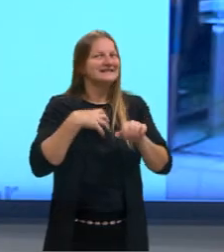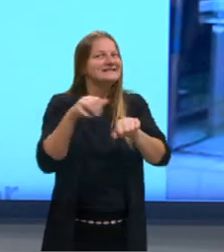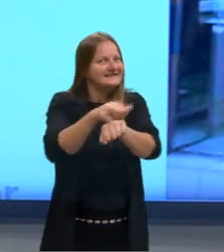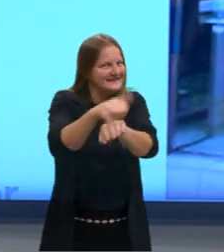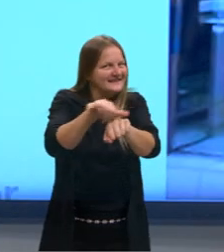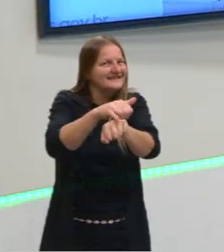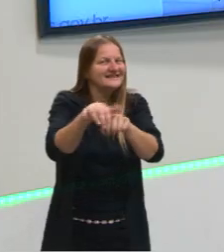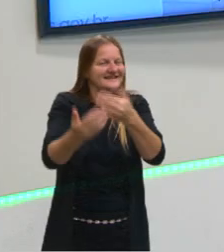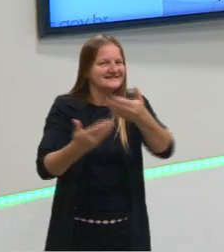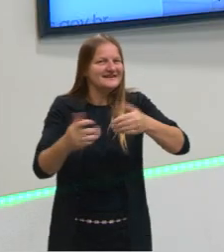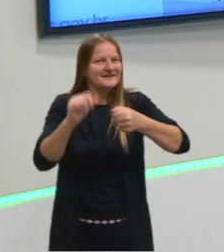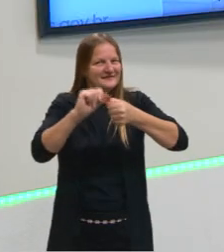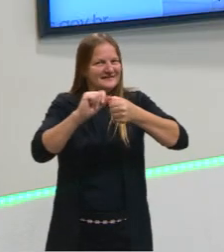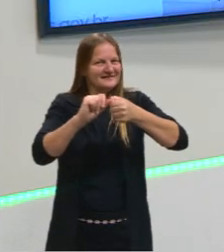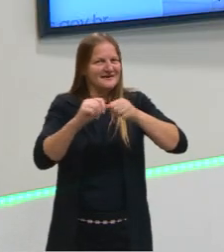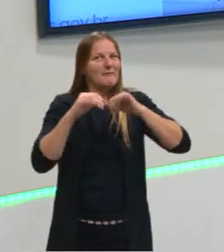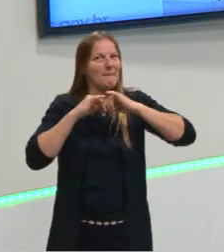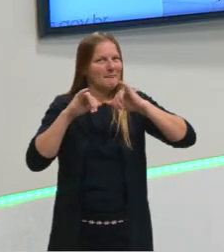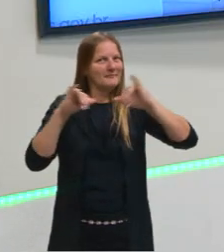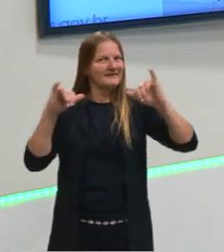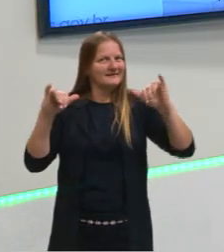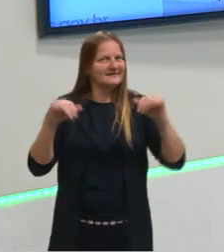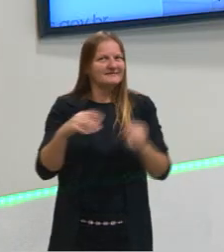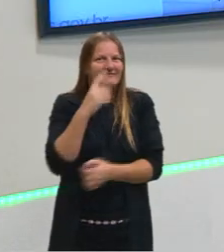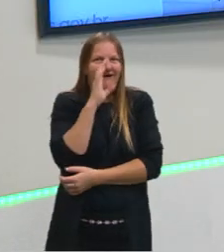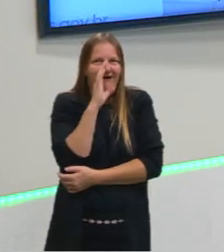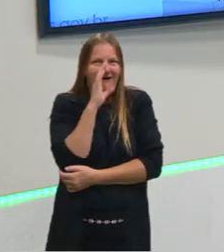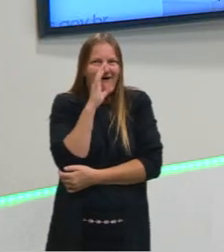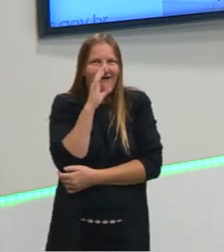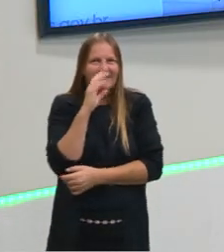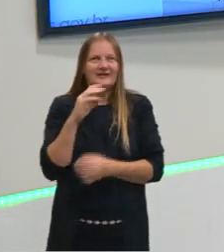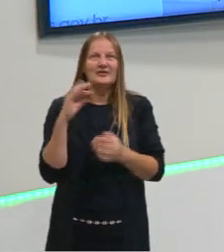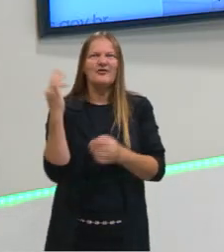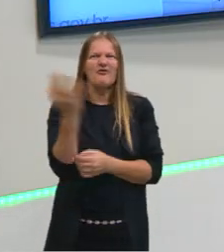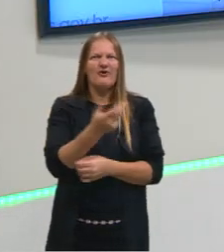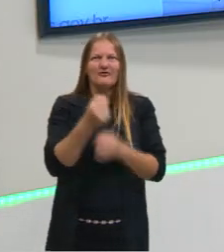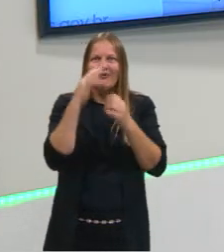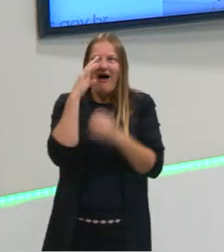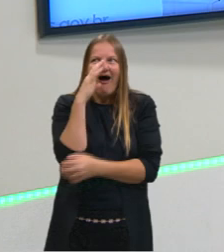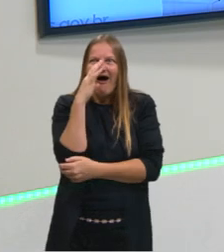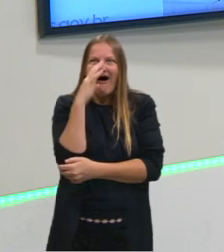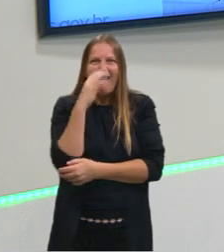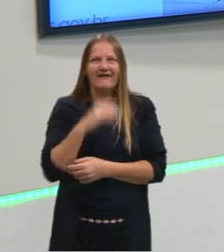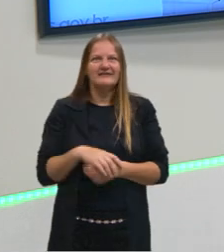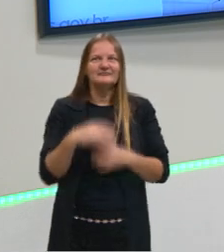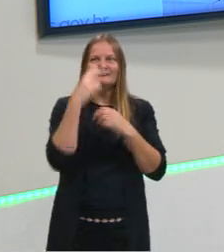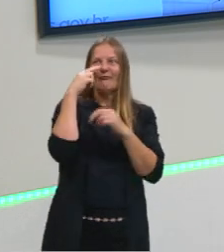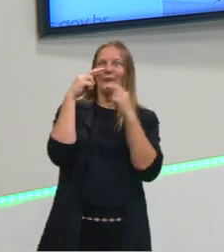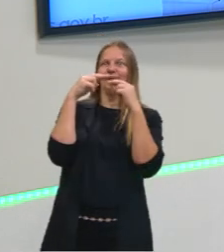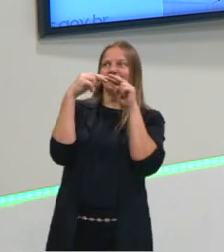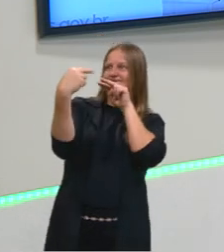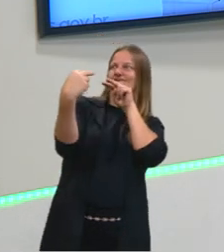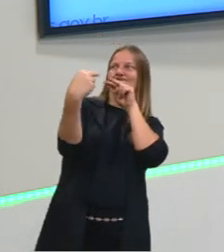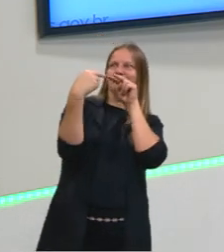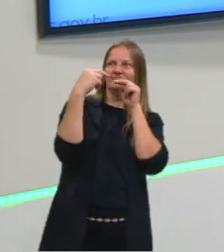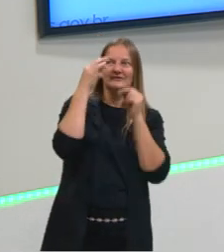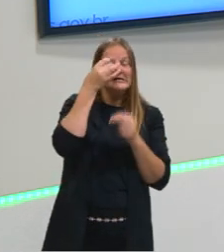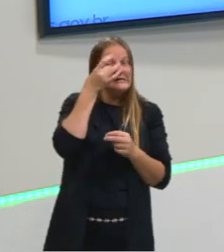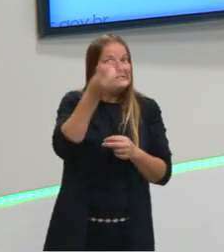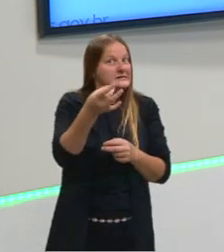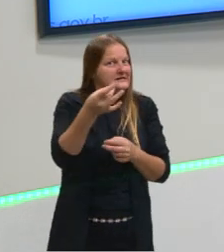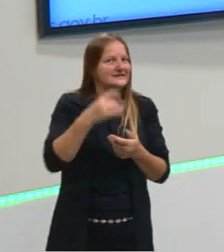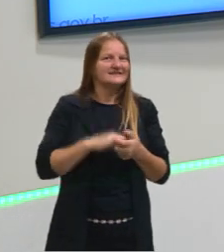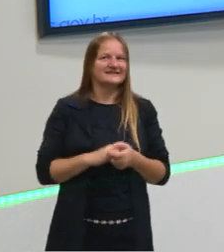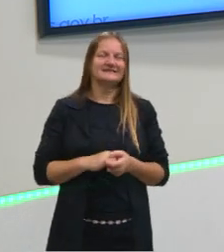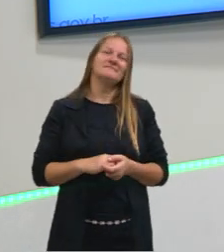Neve fazer essa propaganda a propaganda é fantástica Com certeza ela chamou muita atenção